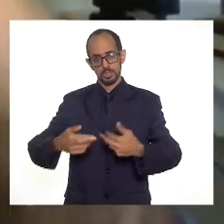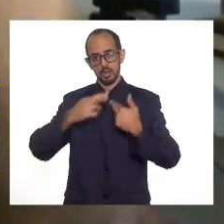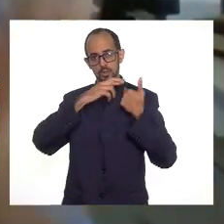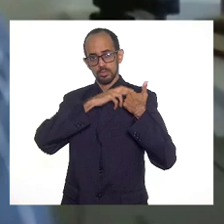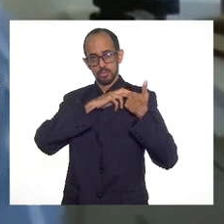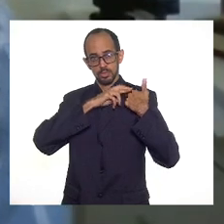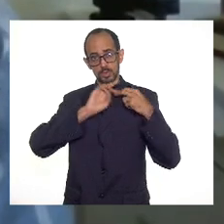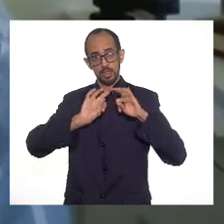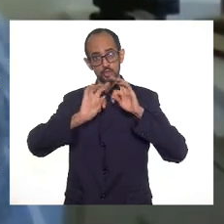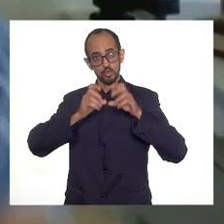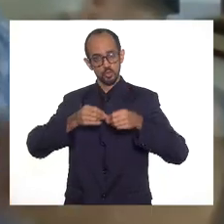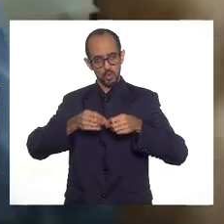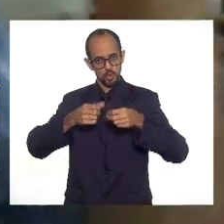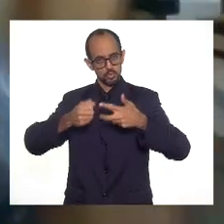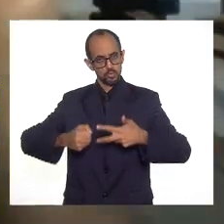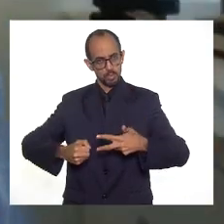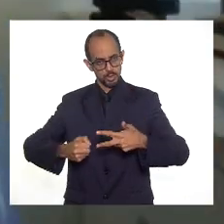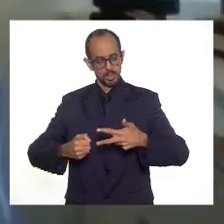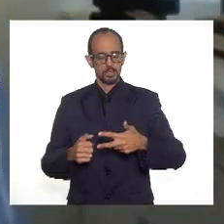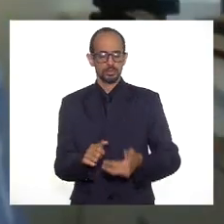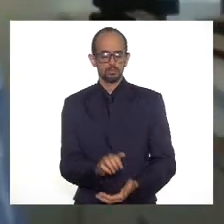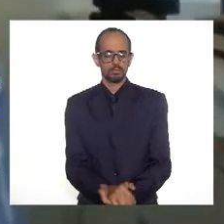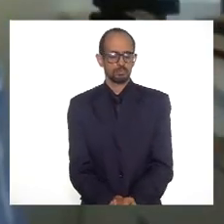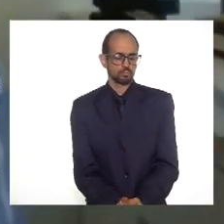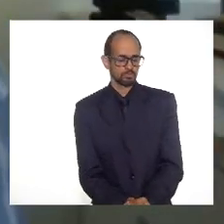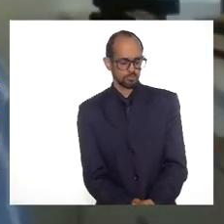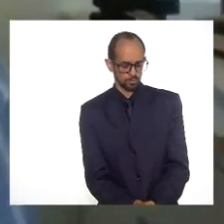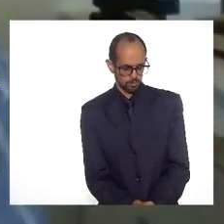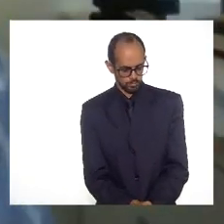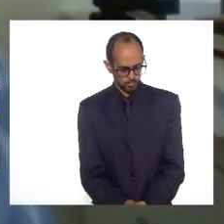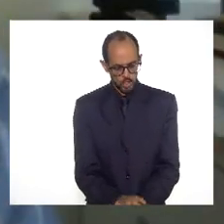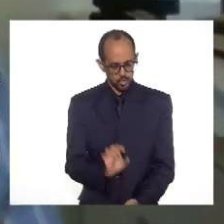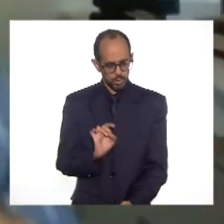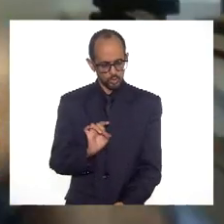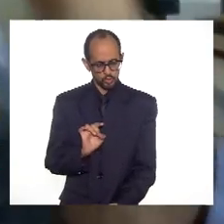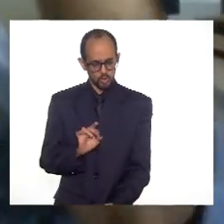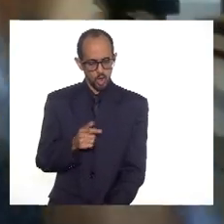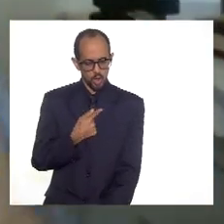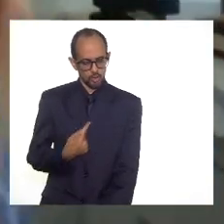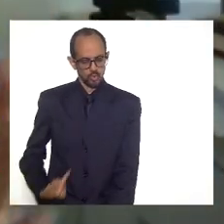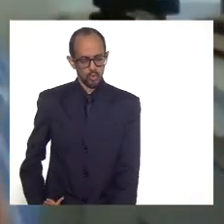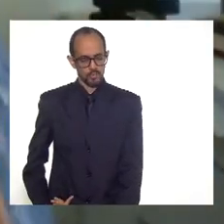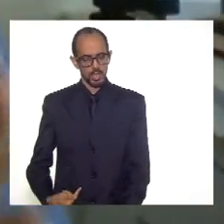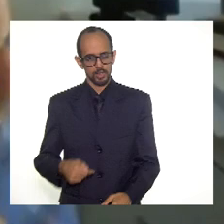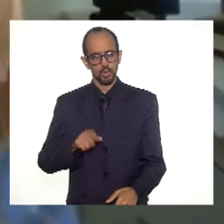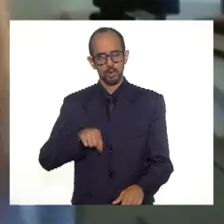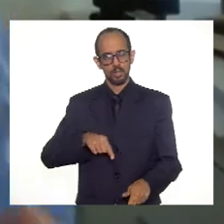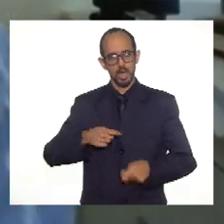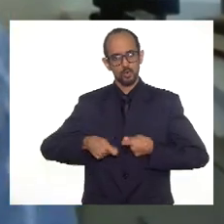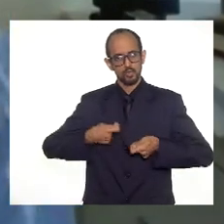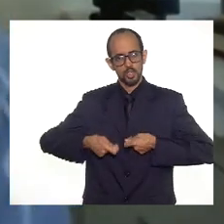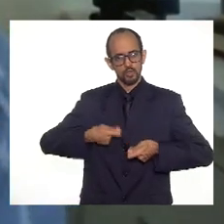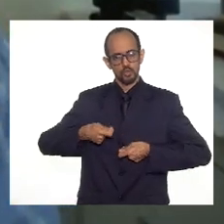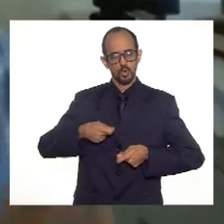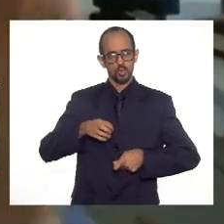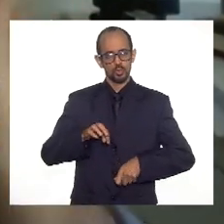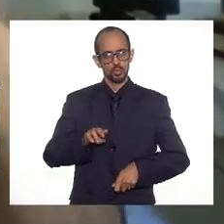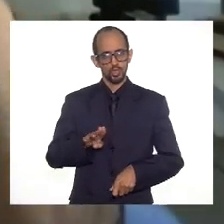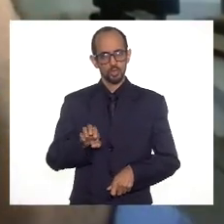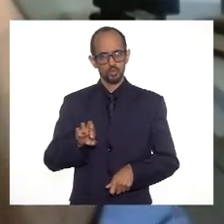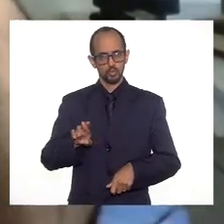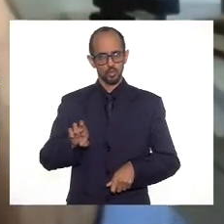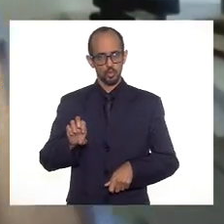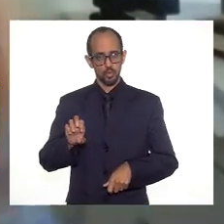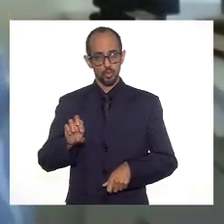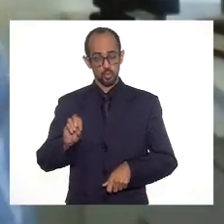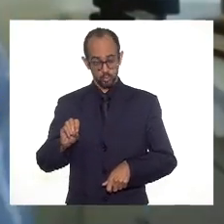de todos, e não somente do governador do Estado, que é o gestor do Tesouro. Então, passados